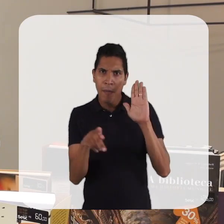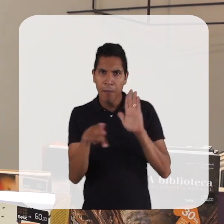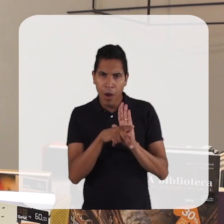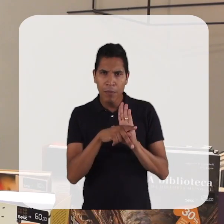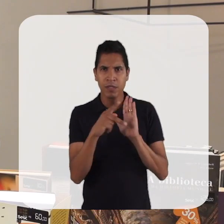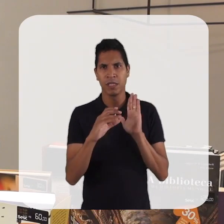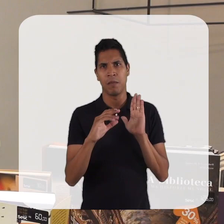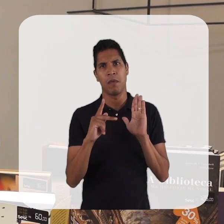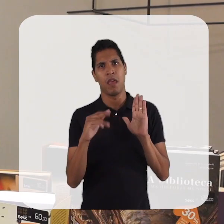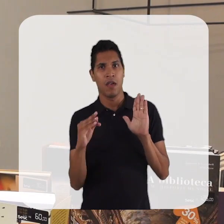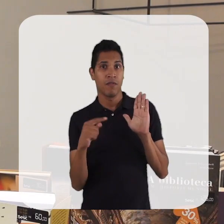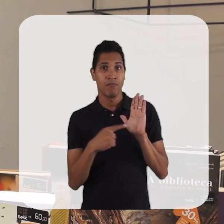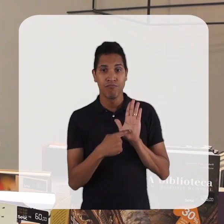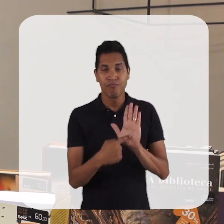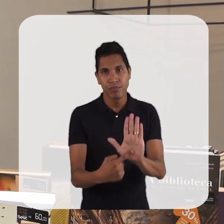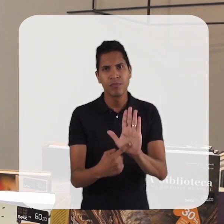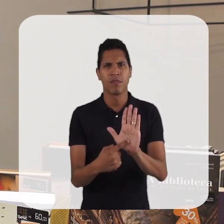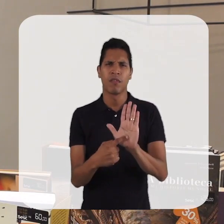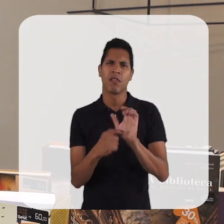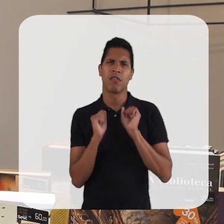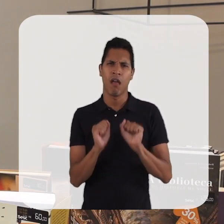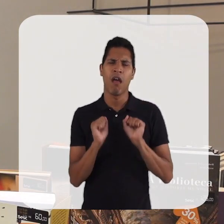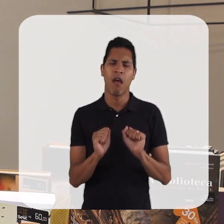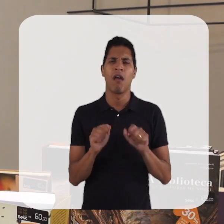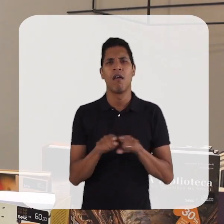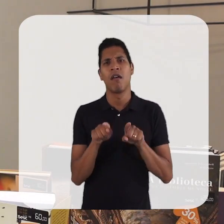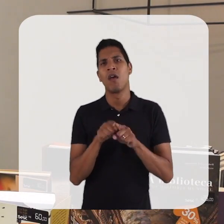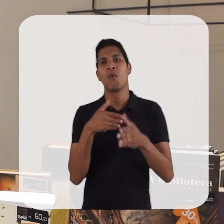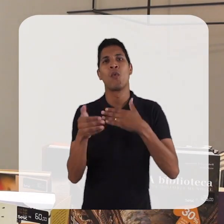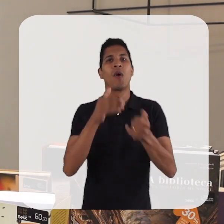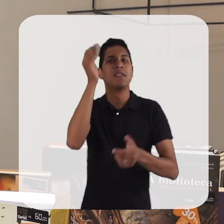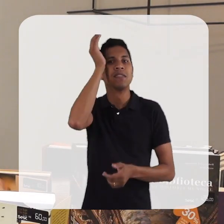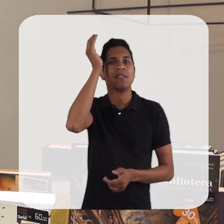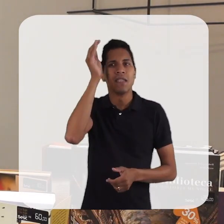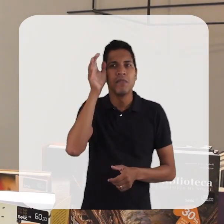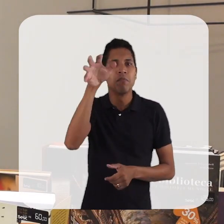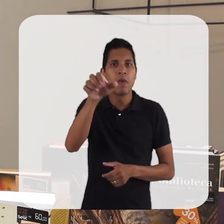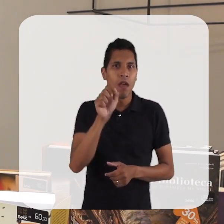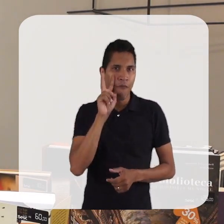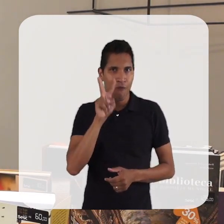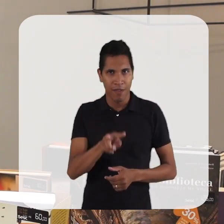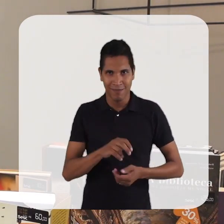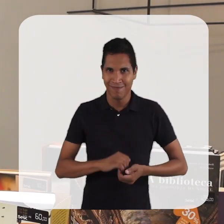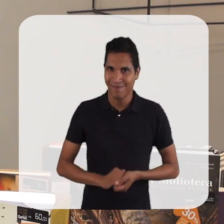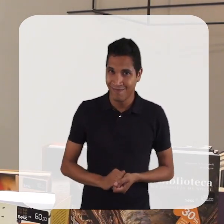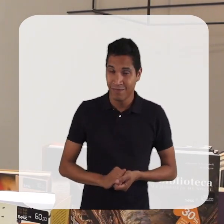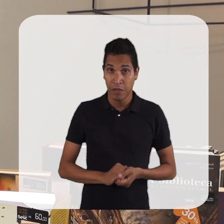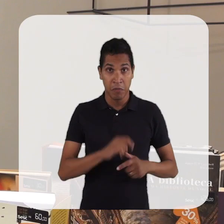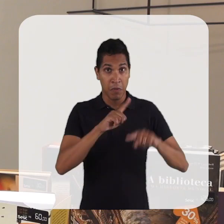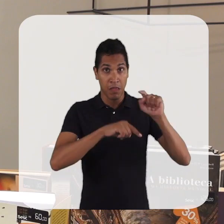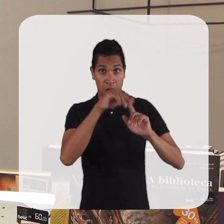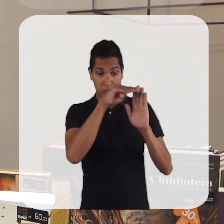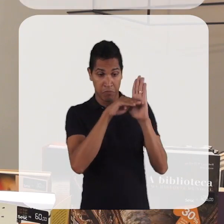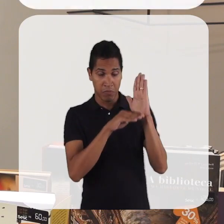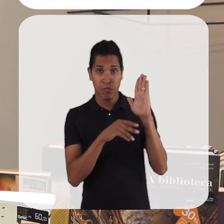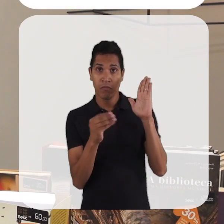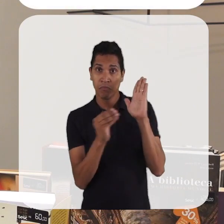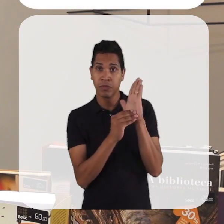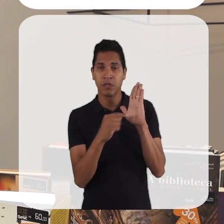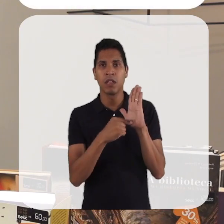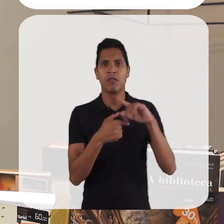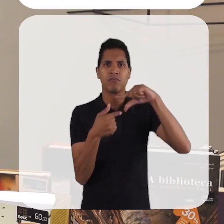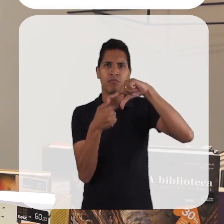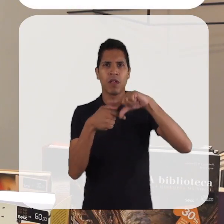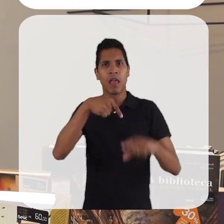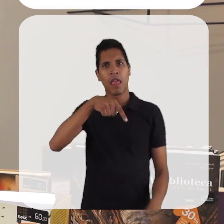programação do CPF e que pode ser encontrado em todas as unidades do SESC São Paulo. Esse material terá QR Codes, aqueles